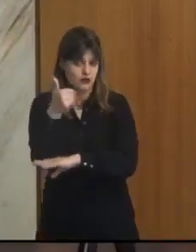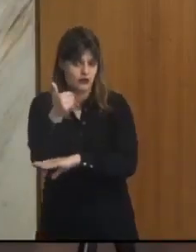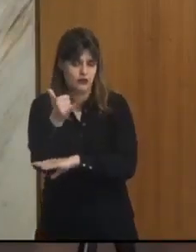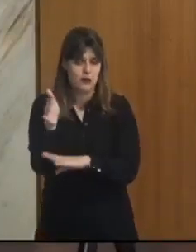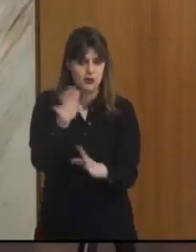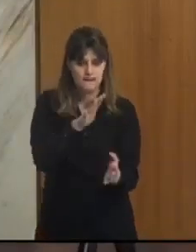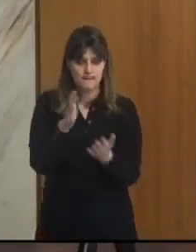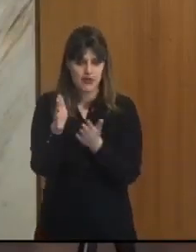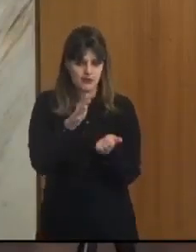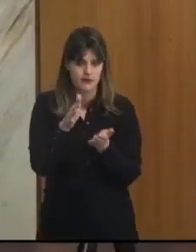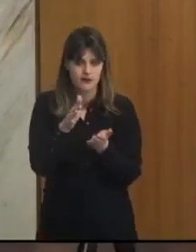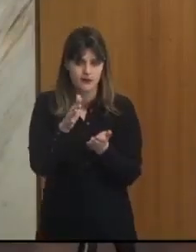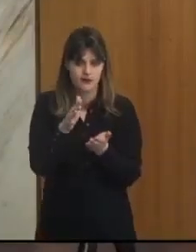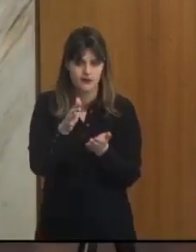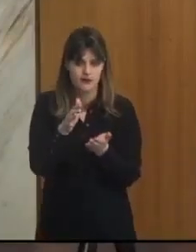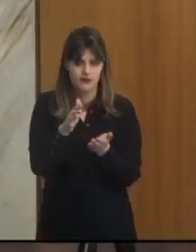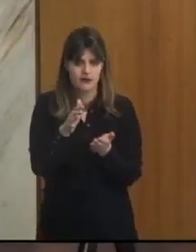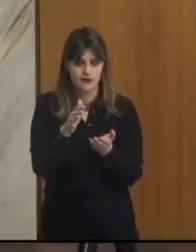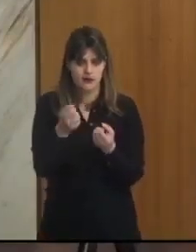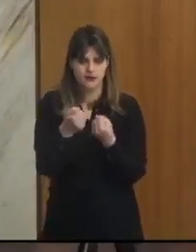neste momento de crispação